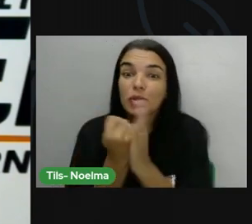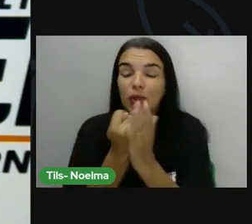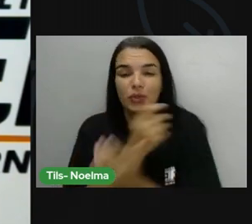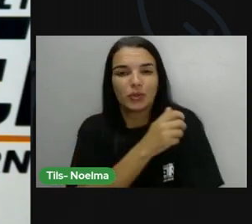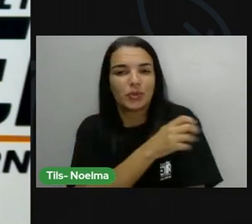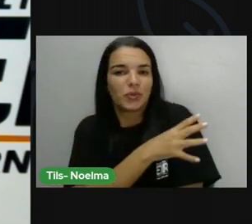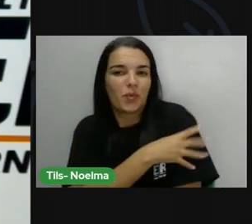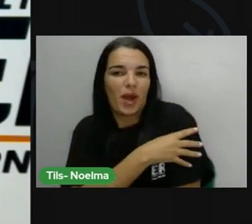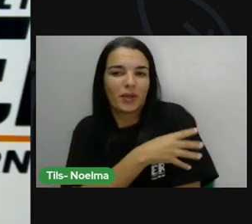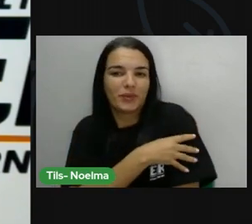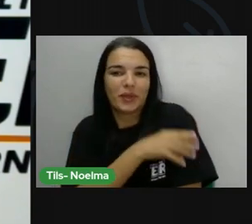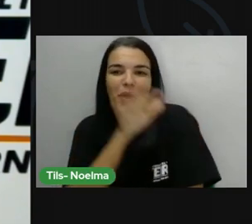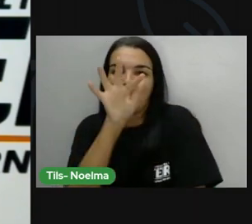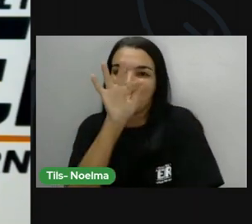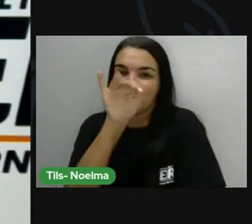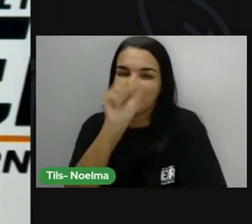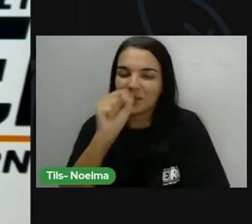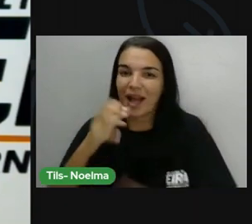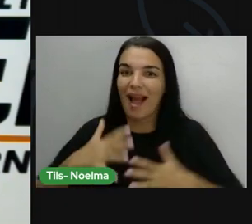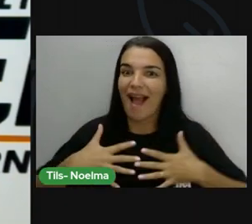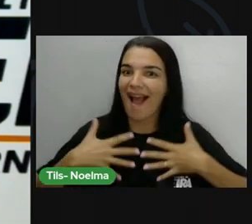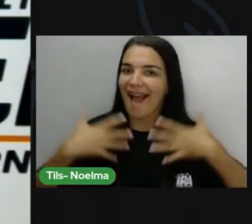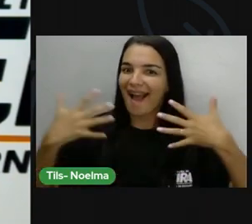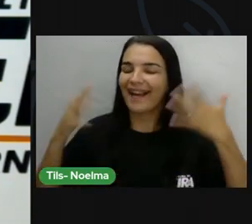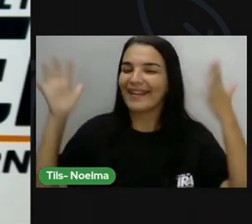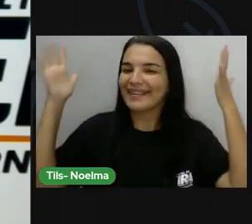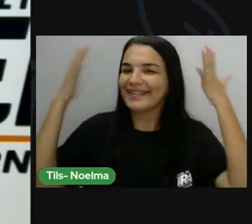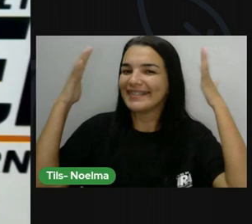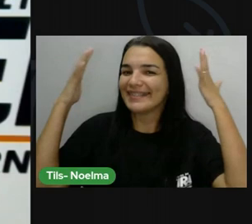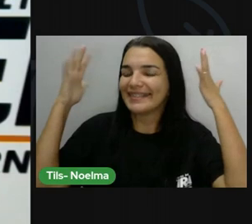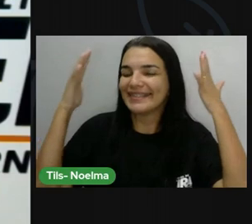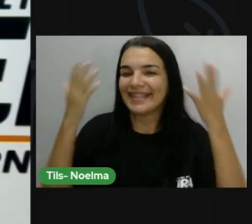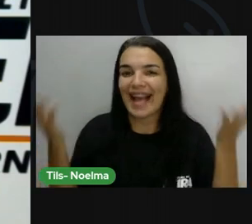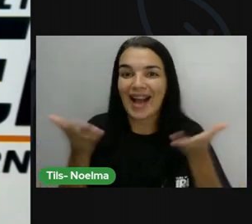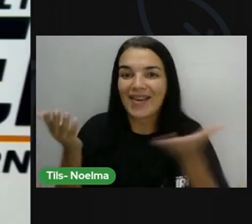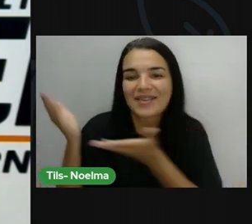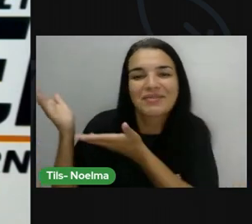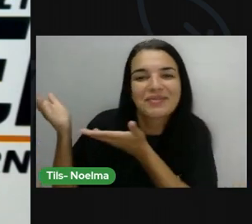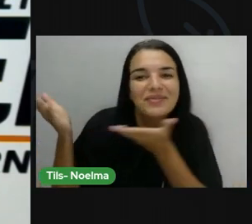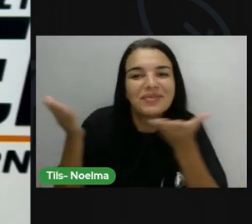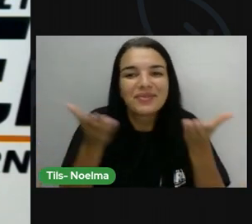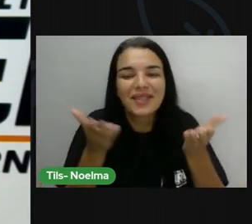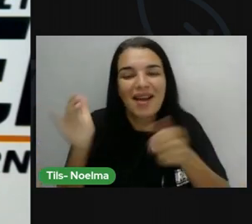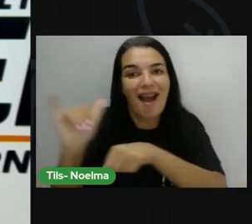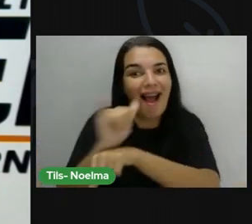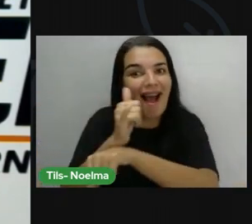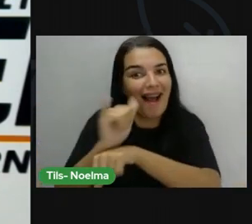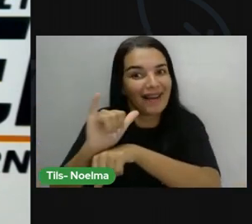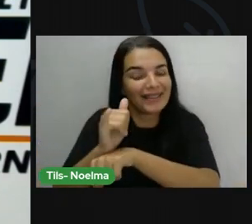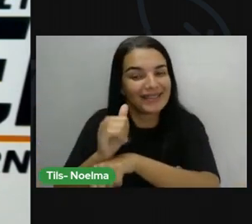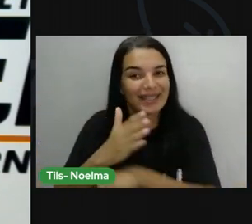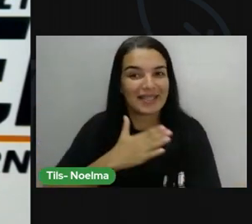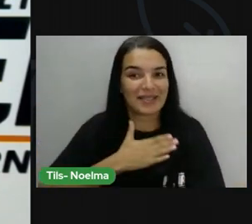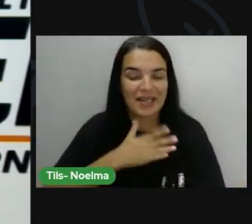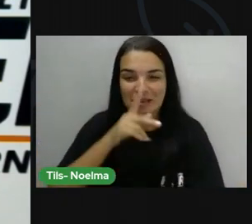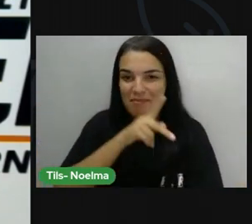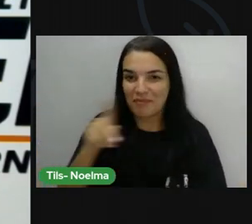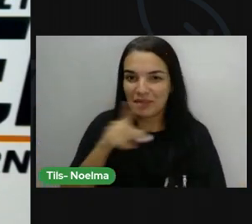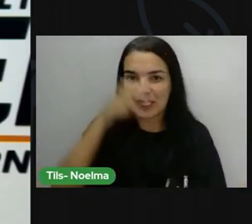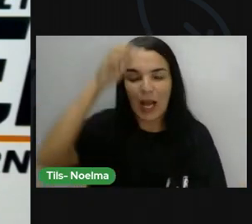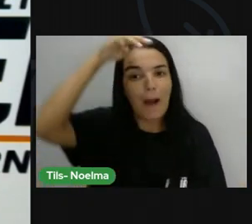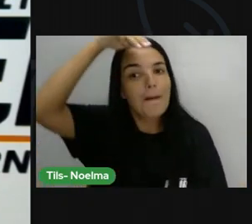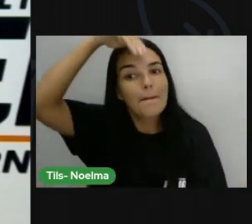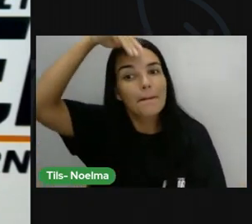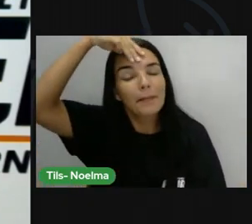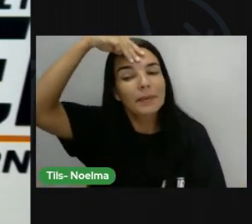de Santana. É com enorme alegria que a gente recebe vocês mais uma vez aqui no nosso canal, né? Eu sou a professora Mirth.